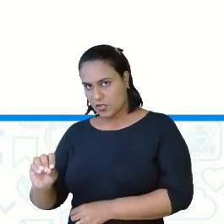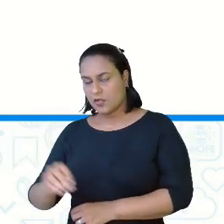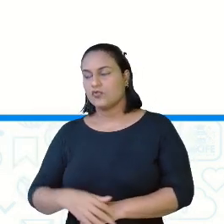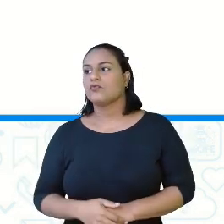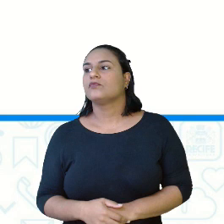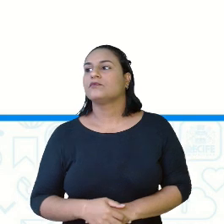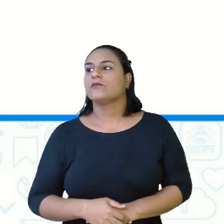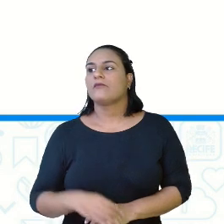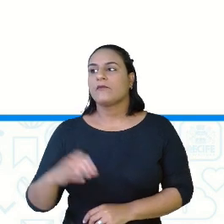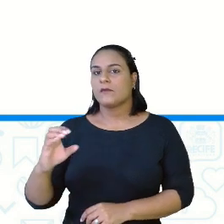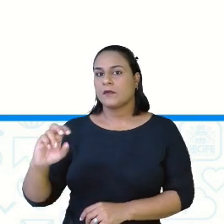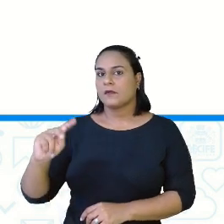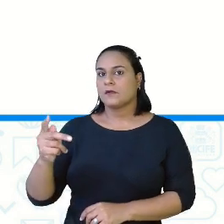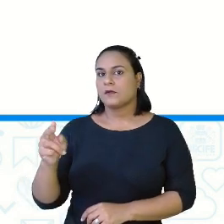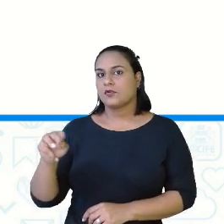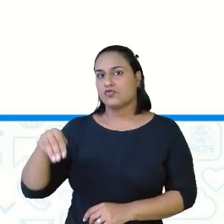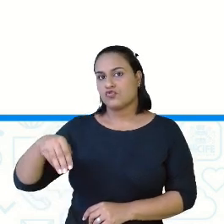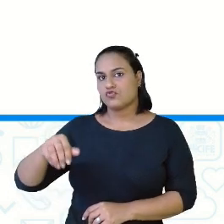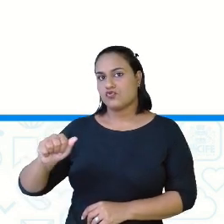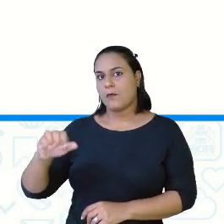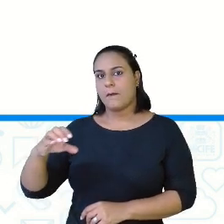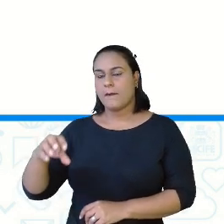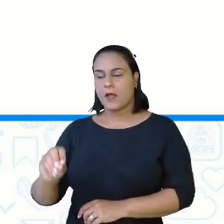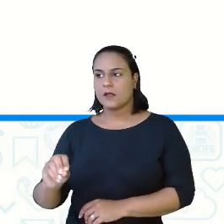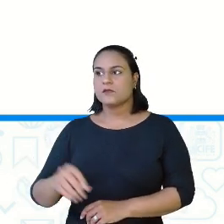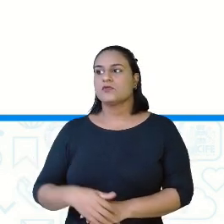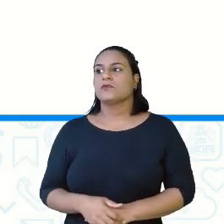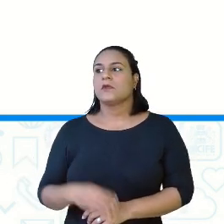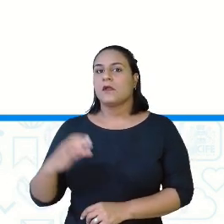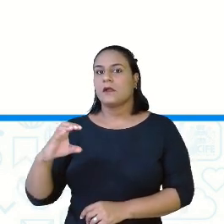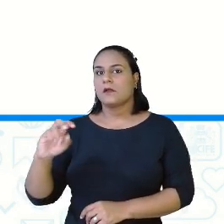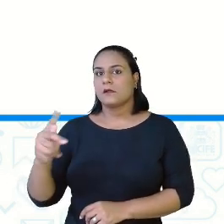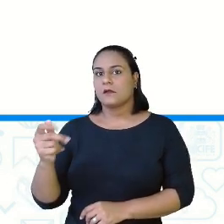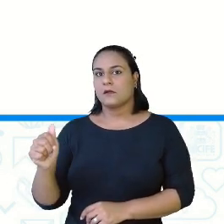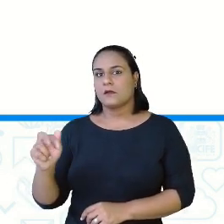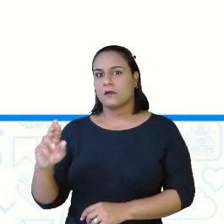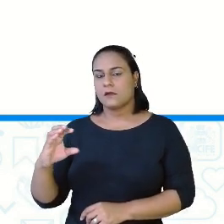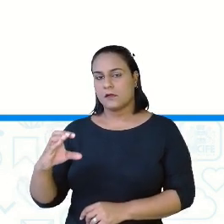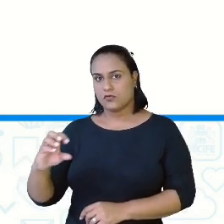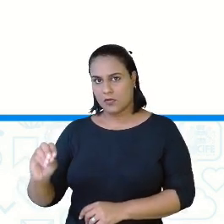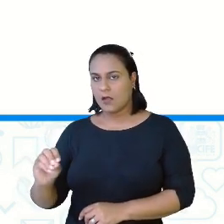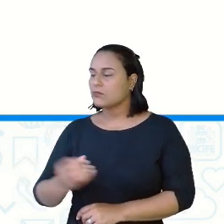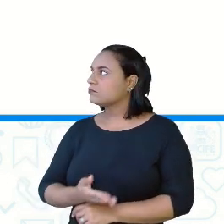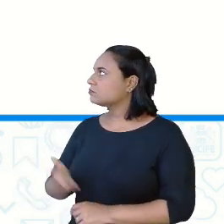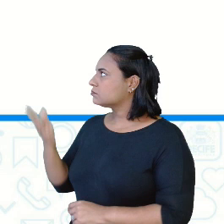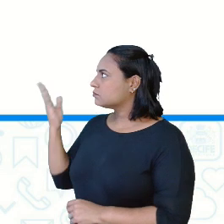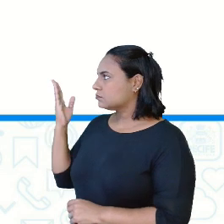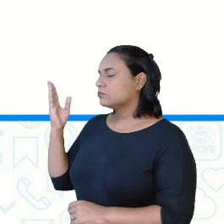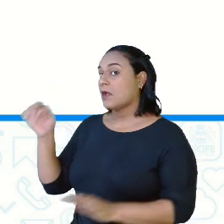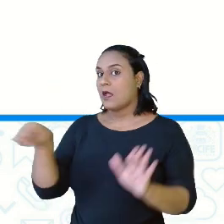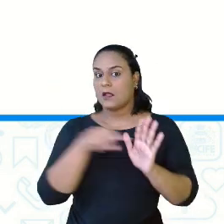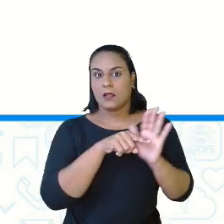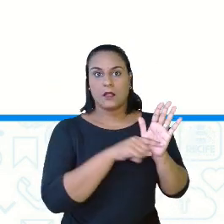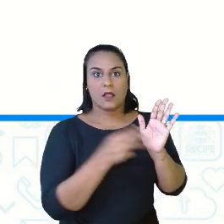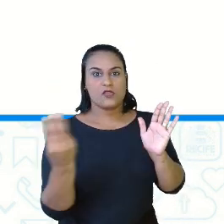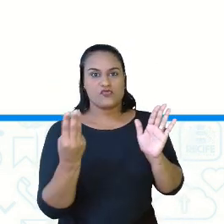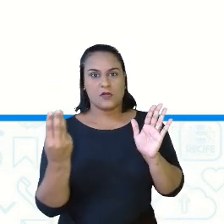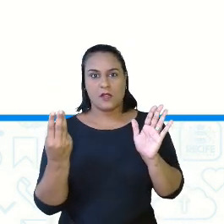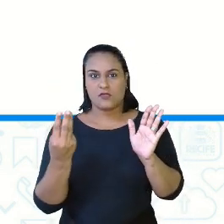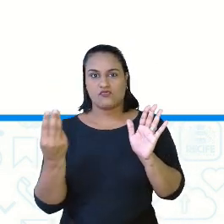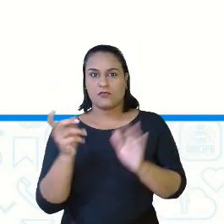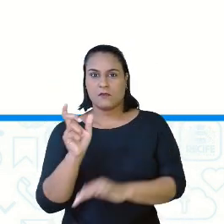são derivadas de chumaço e as que são derivadas de charco. Cheio, encher,